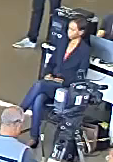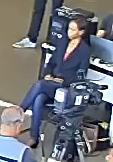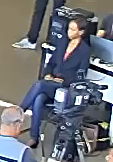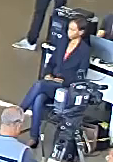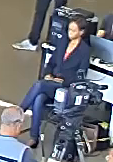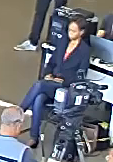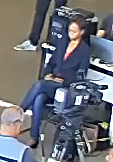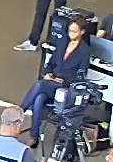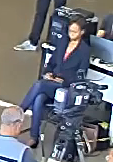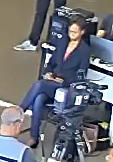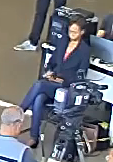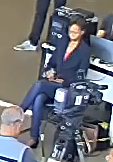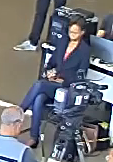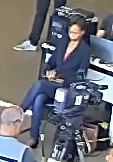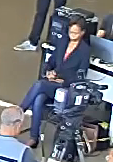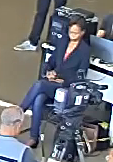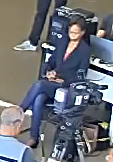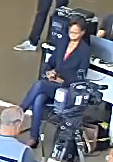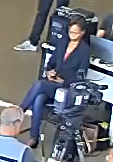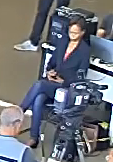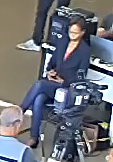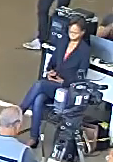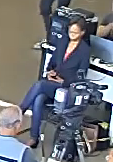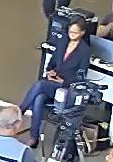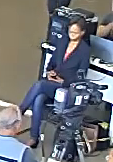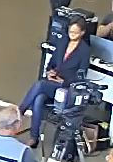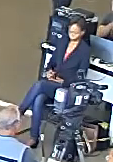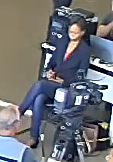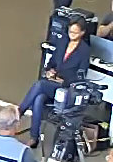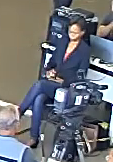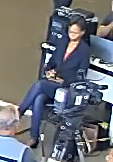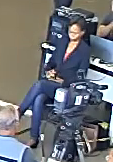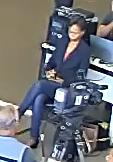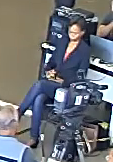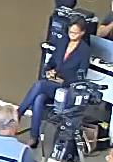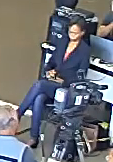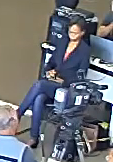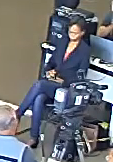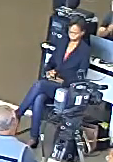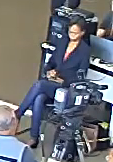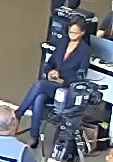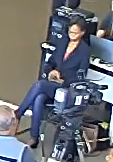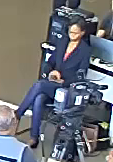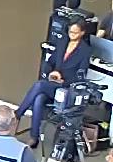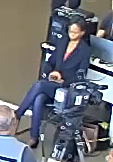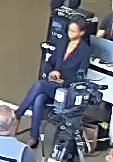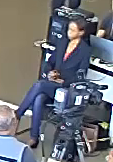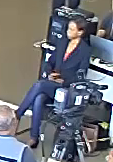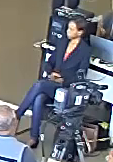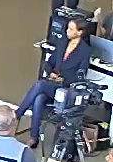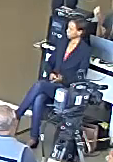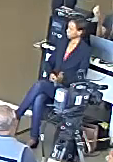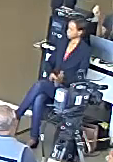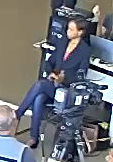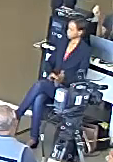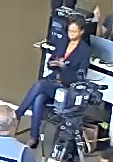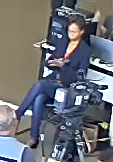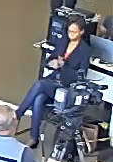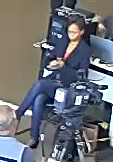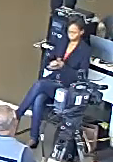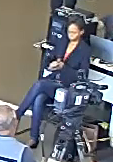então estamos aqui muito para aprender com vocês e ser parceiros em toda a caminhada de vocês Presidente Muito obrigado muito obrigado nosso